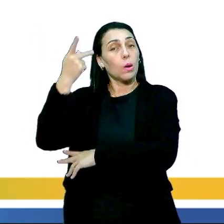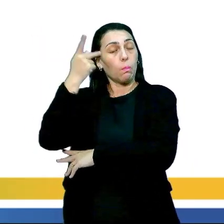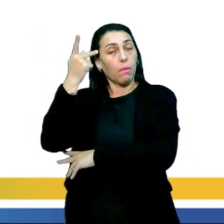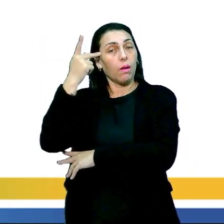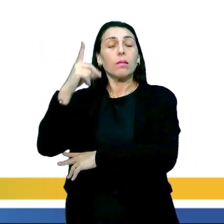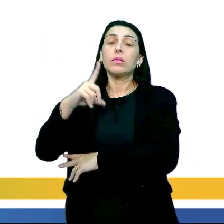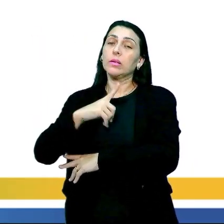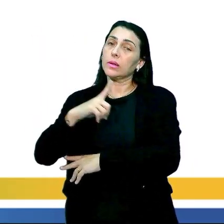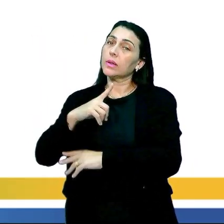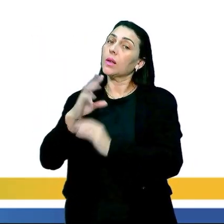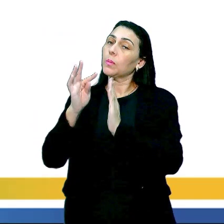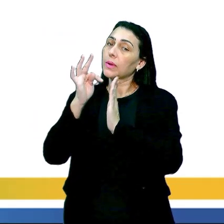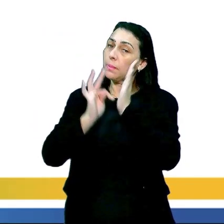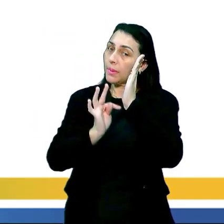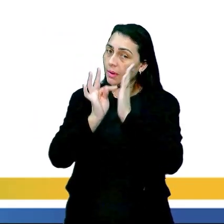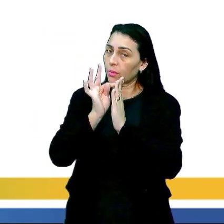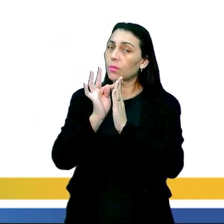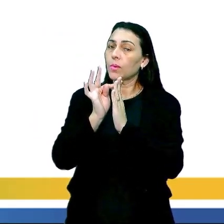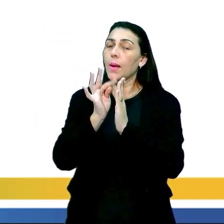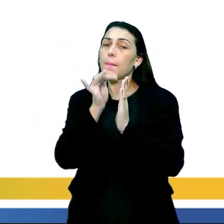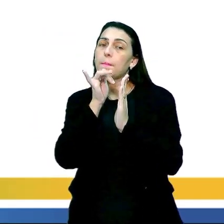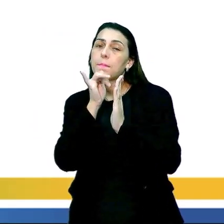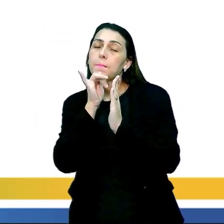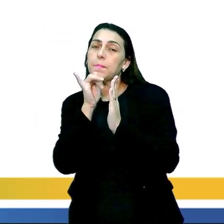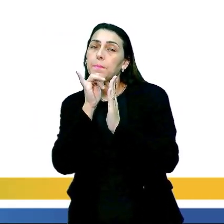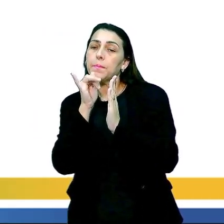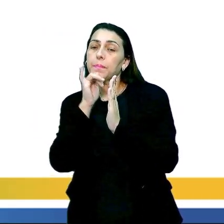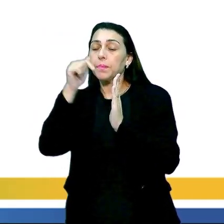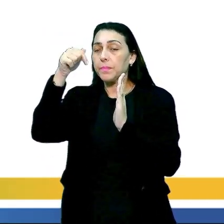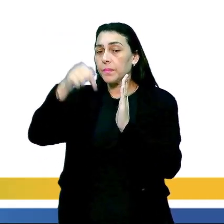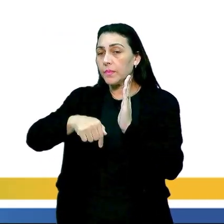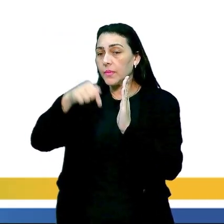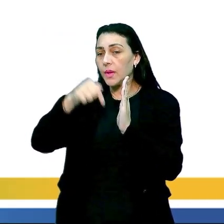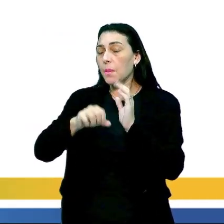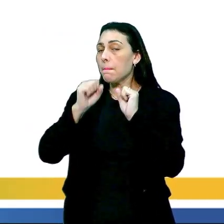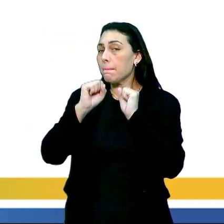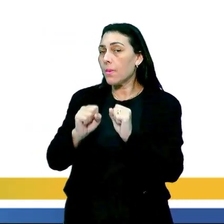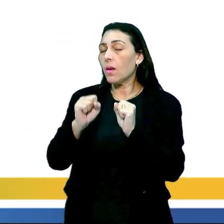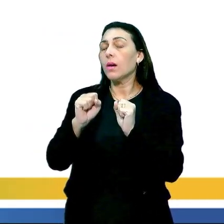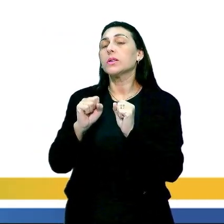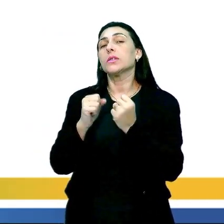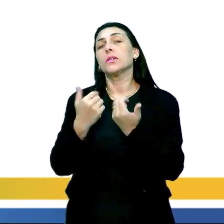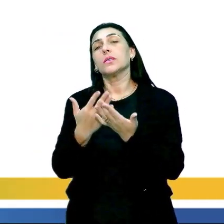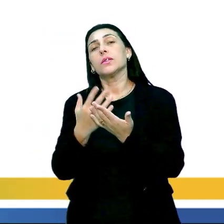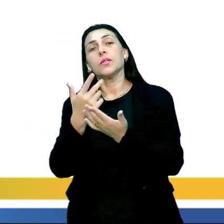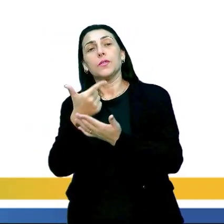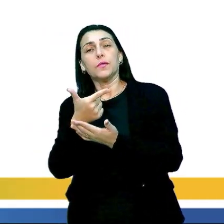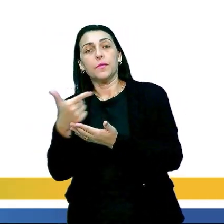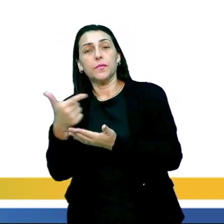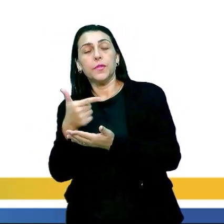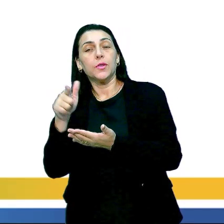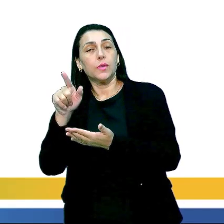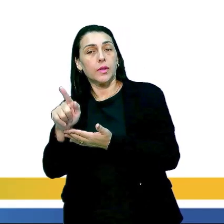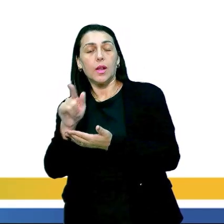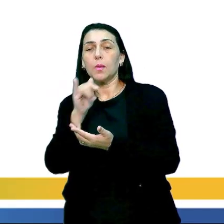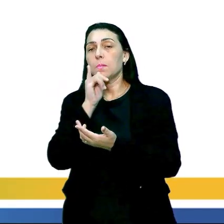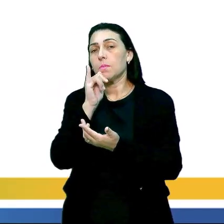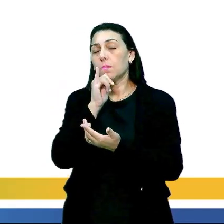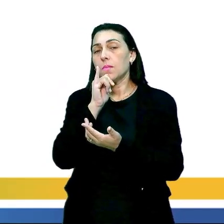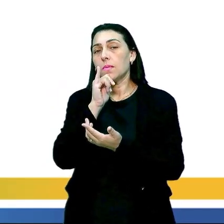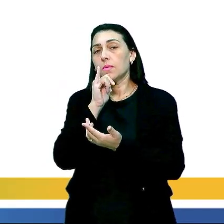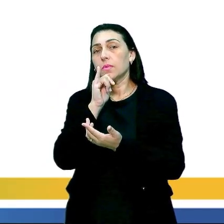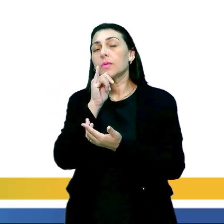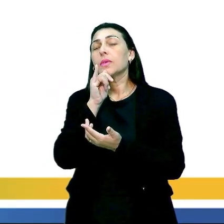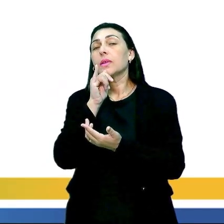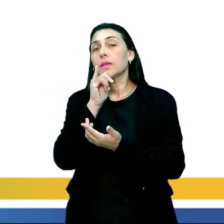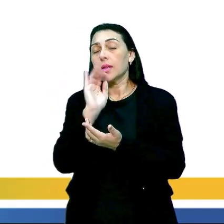uma temperatura, tá? Por exemplo, a temperatura aqui pode ser registrada aí entre 22 graus, por exemplo. Então,